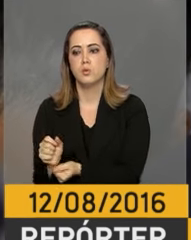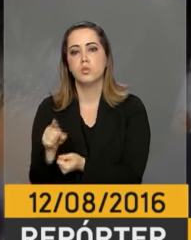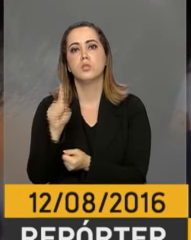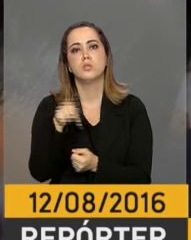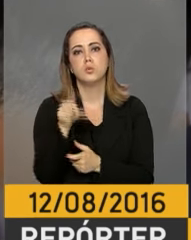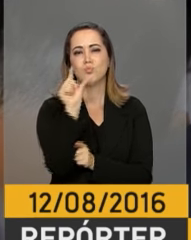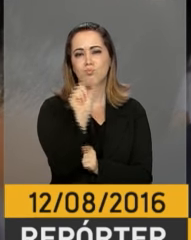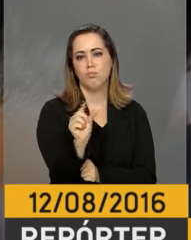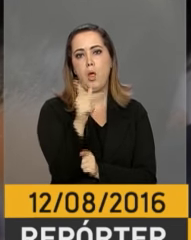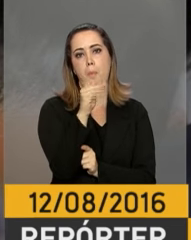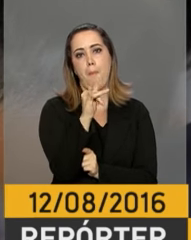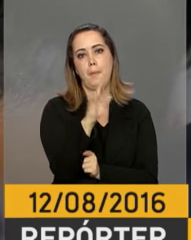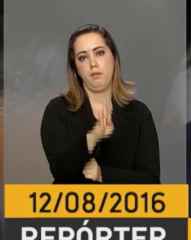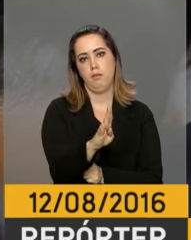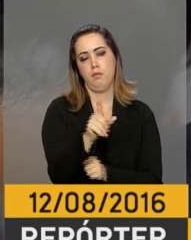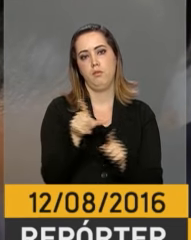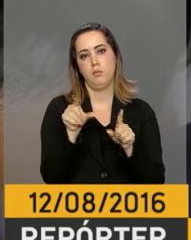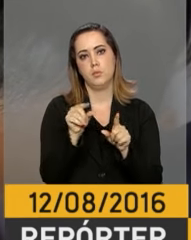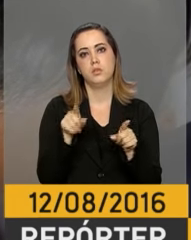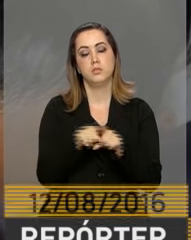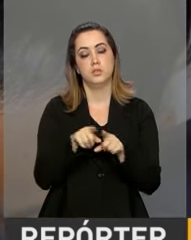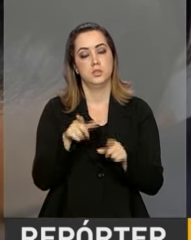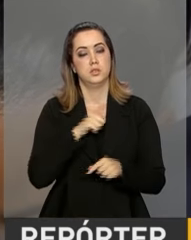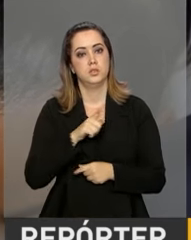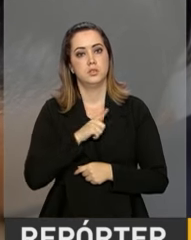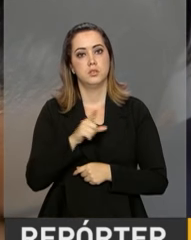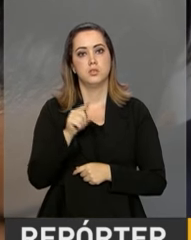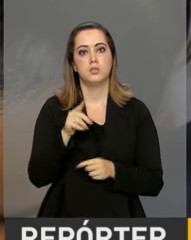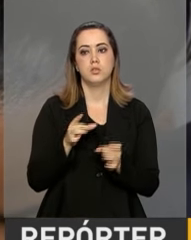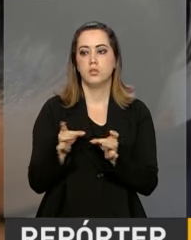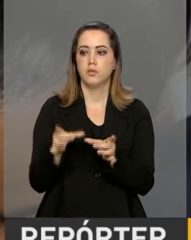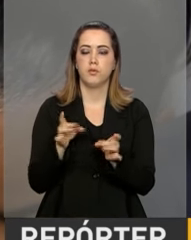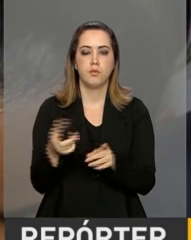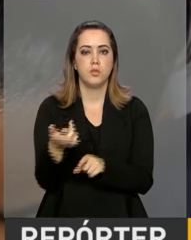do produto, né? Existem países asiáticos, por exemplo, em que o comércio exterior é